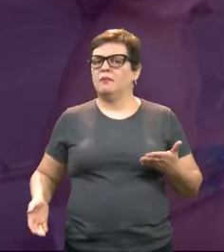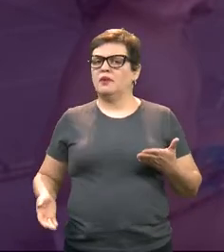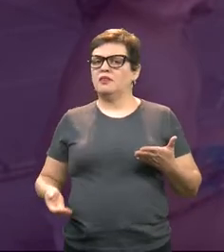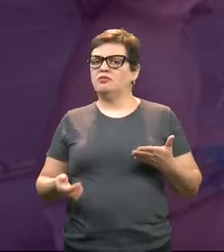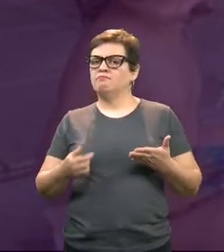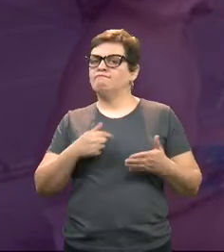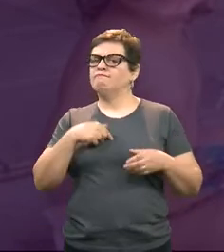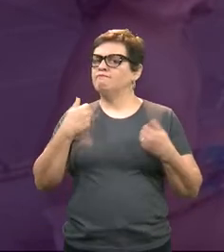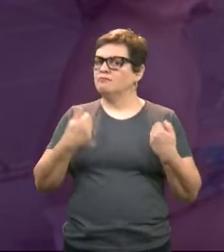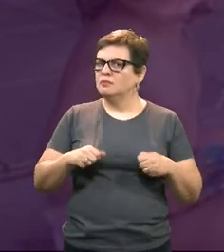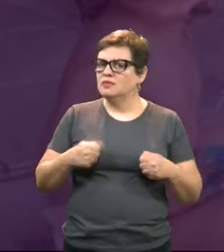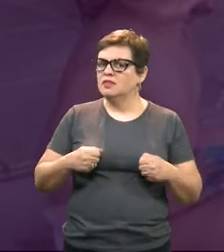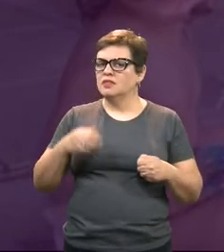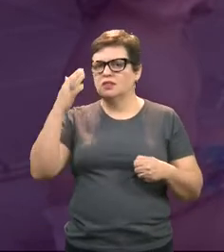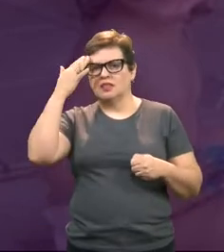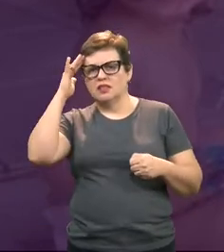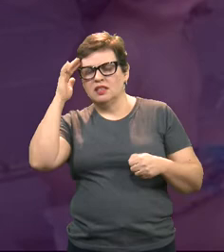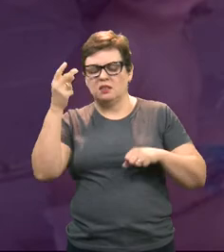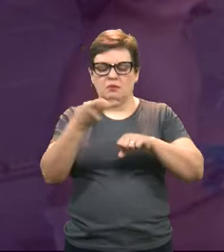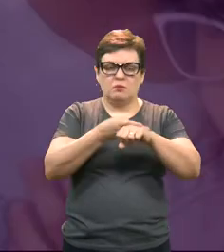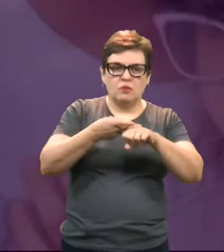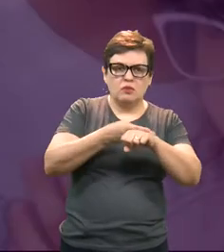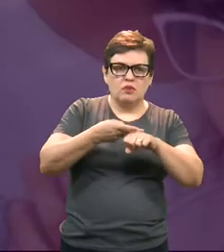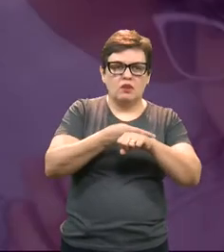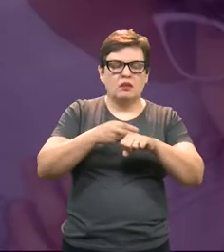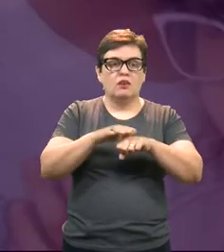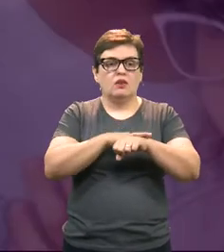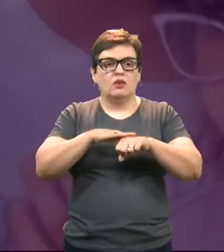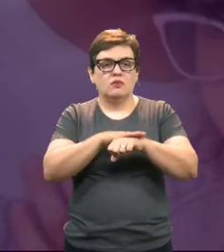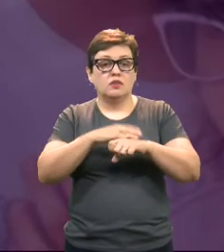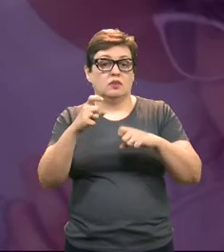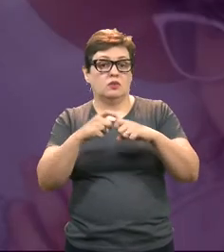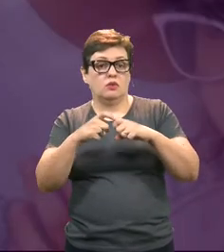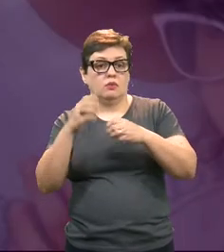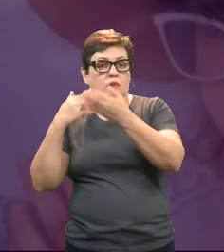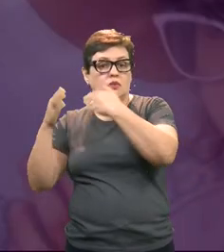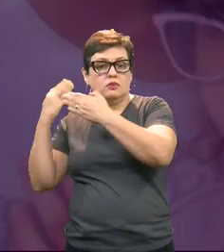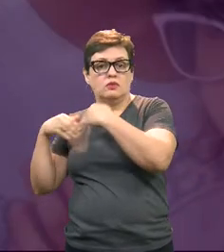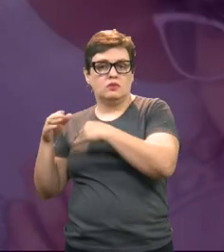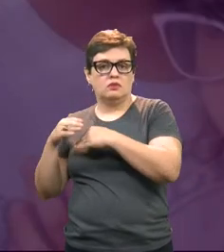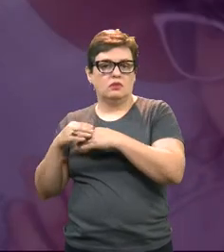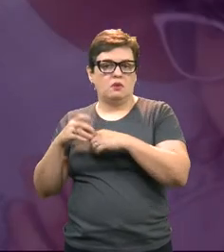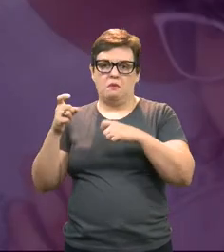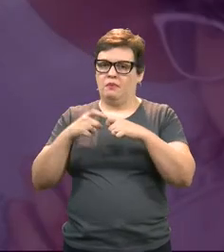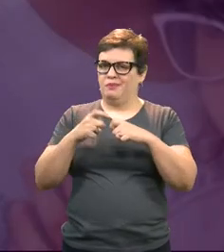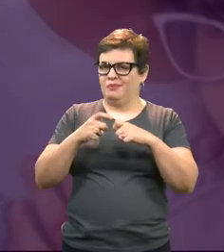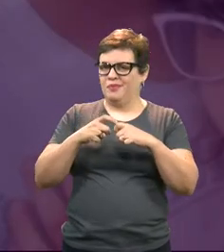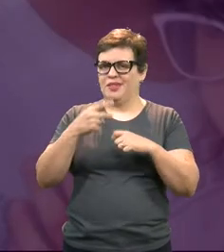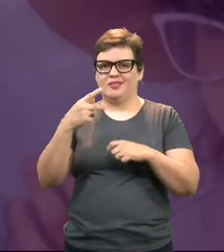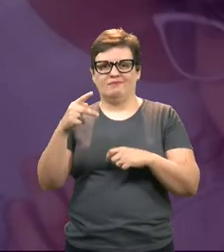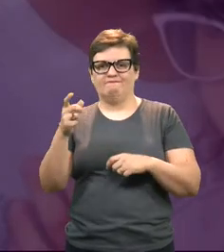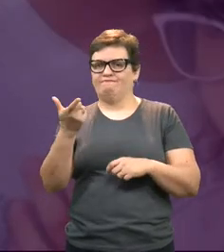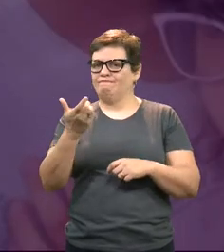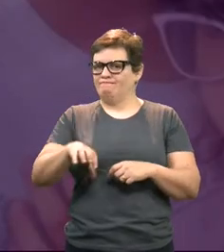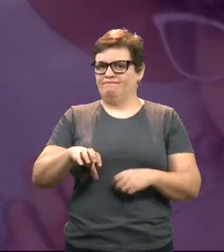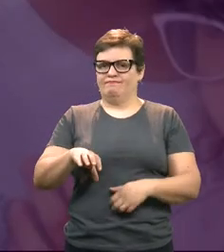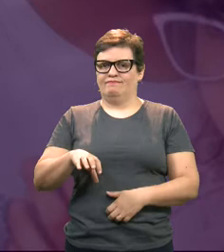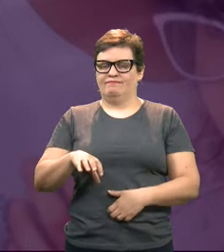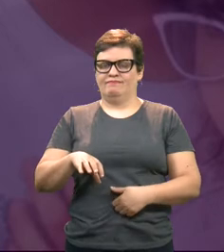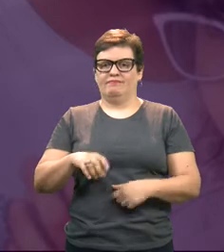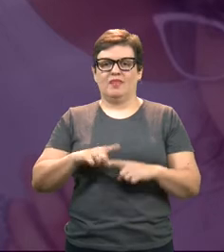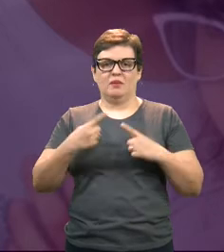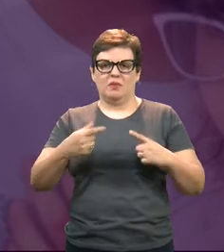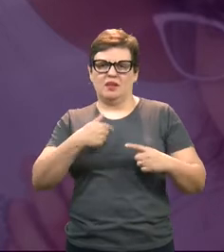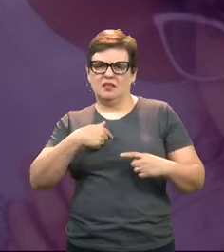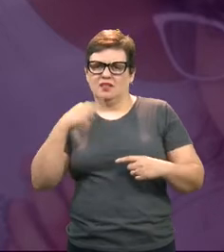entender um pouquinho mais. Fui buscar, conversei com o médico dele na época, ele não foi favorável, mas eu continuei